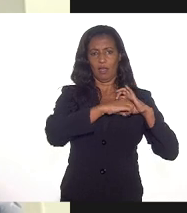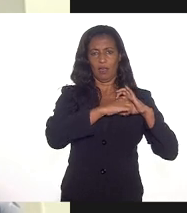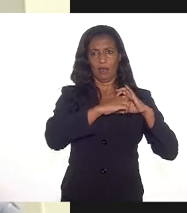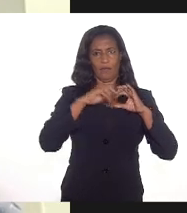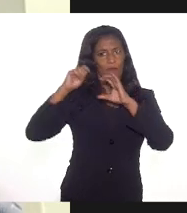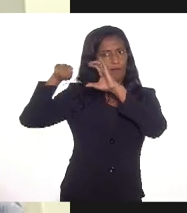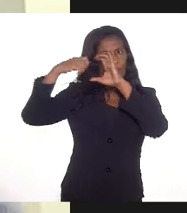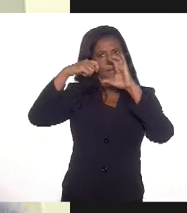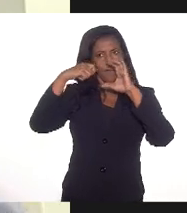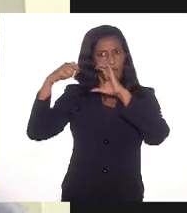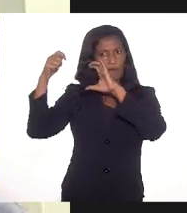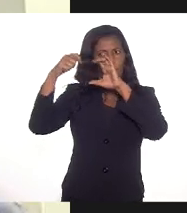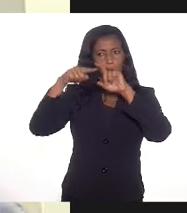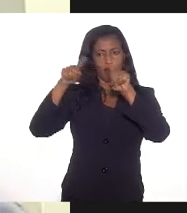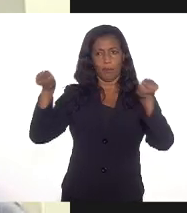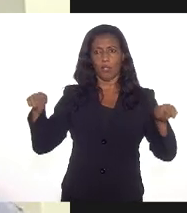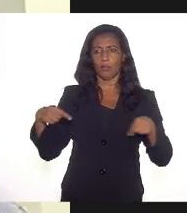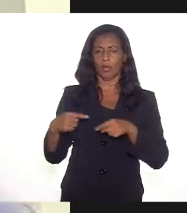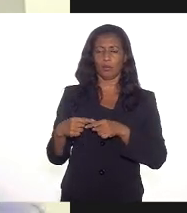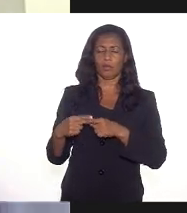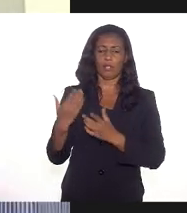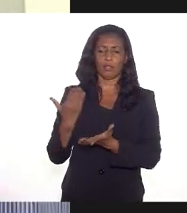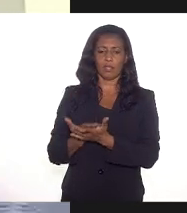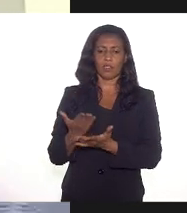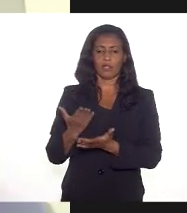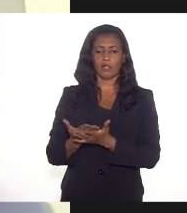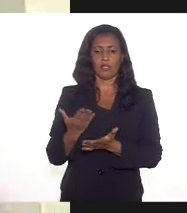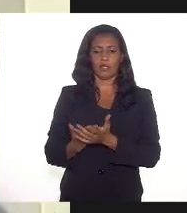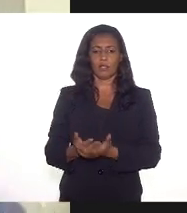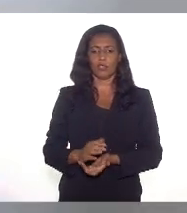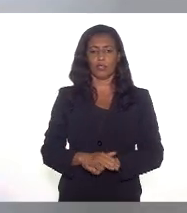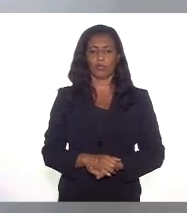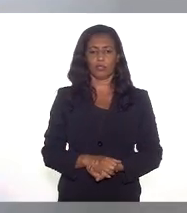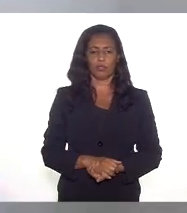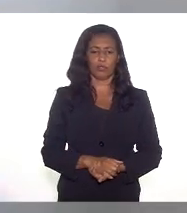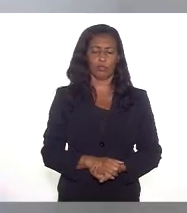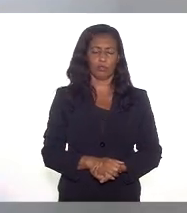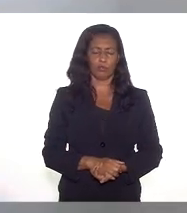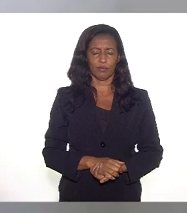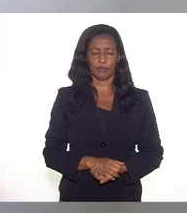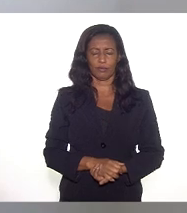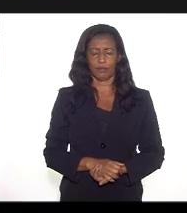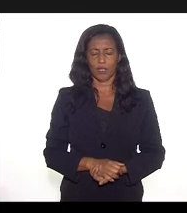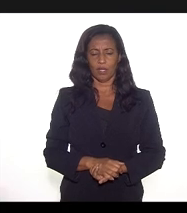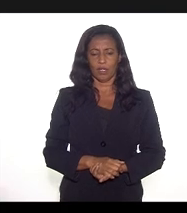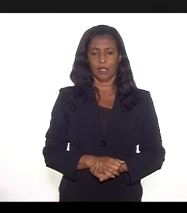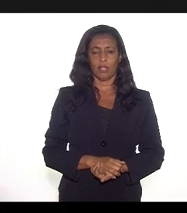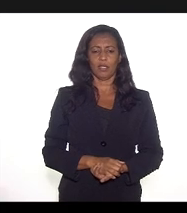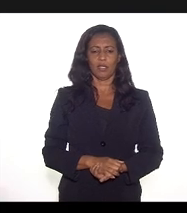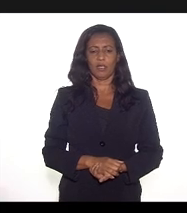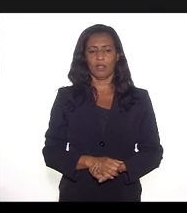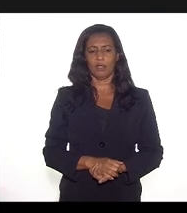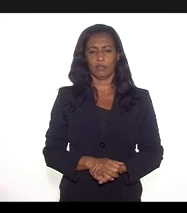câmeras nas salas de aula. Obrigado, presidente. Deputado Valdeir Carneiro. Encaminhar pela liderança, presidente.